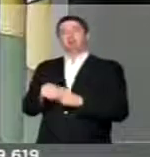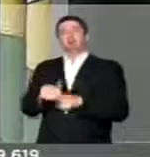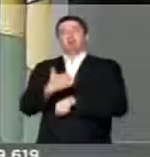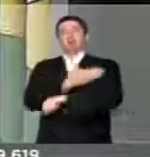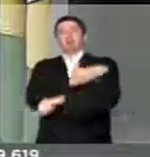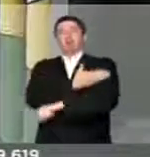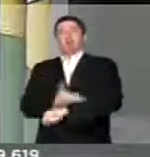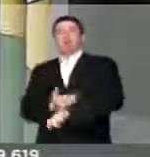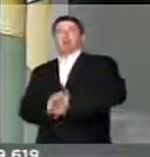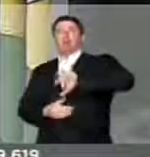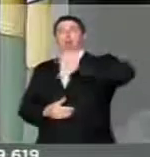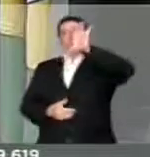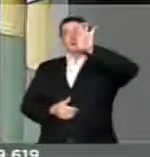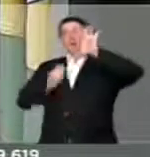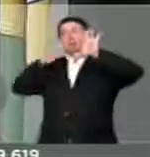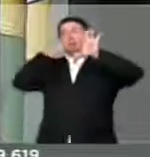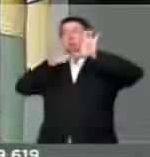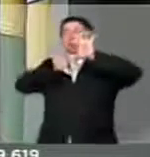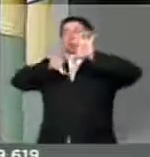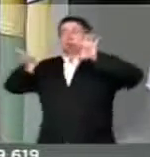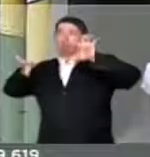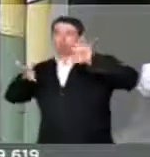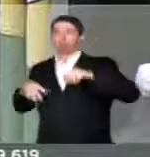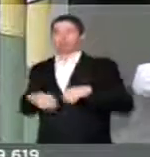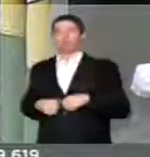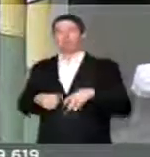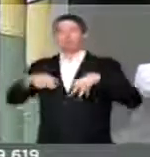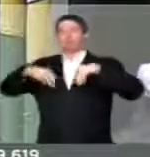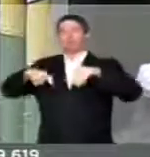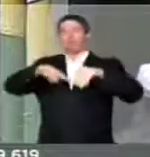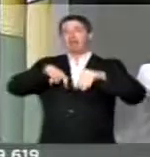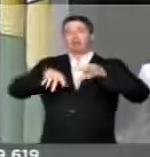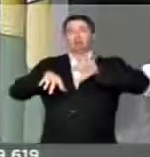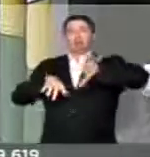brancos e negros, com terra e sem terra.